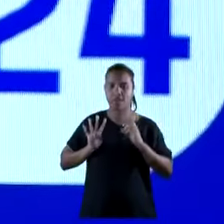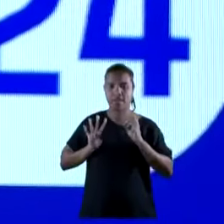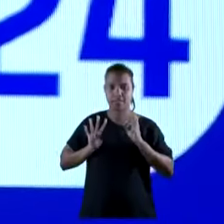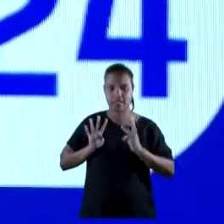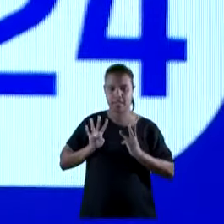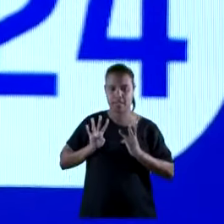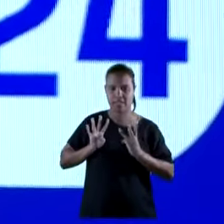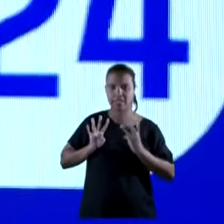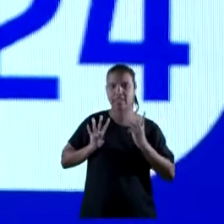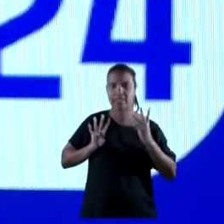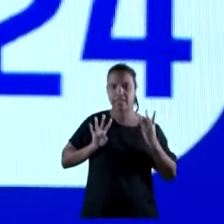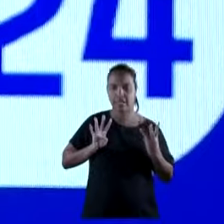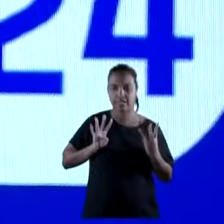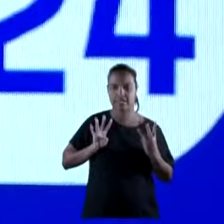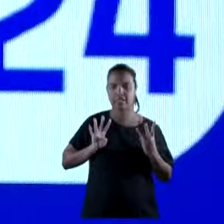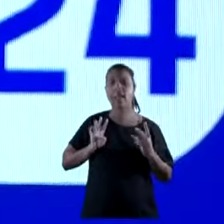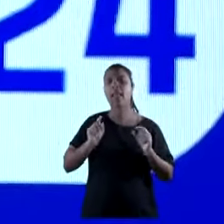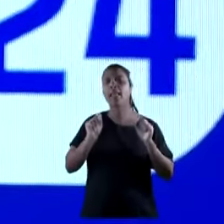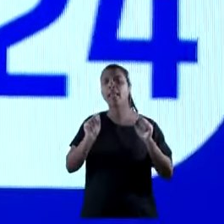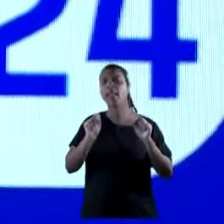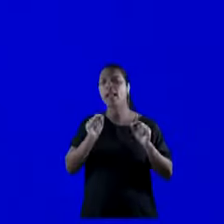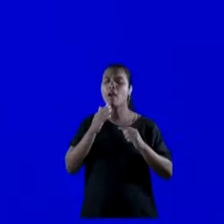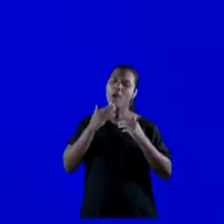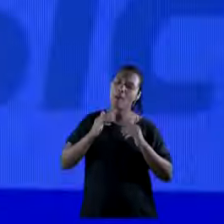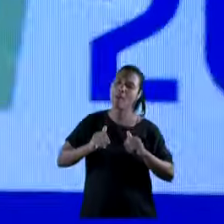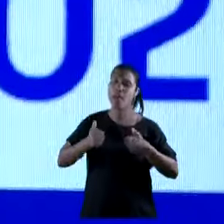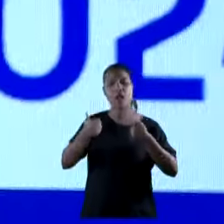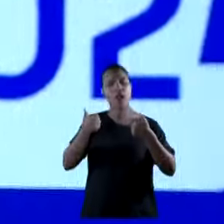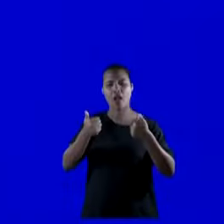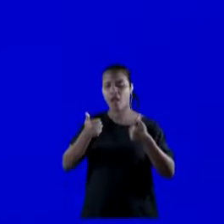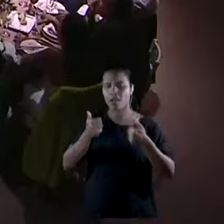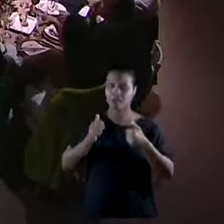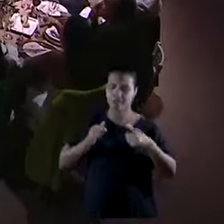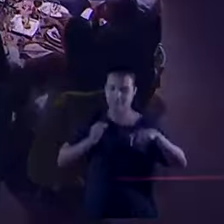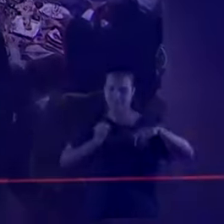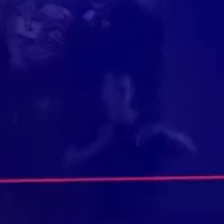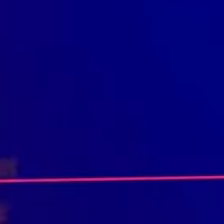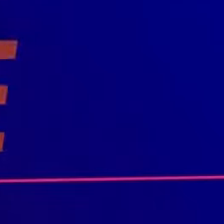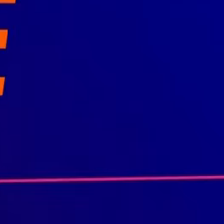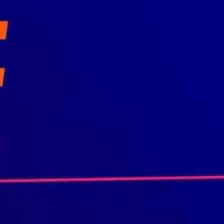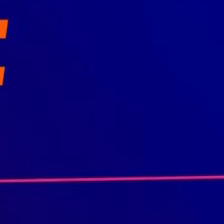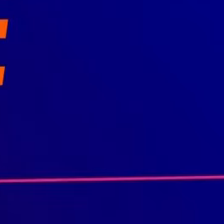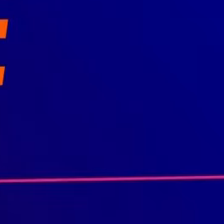conhecer os melhores atacantes. Os indicados de olho na tela.